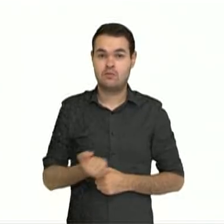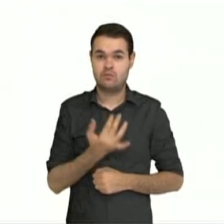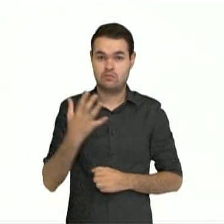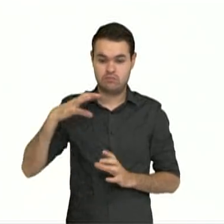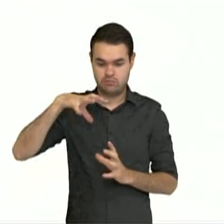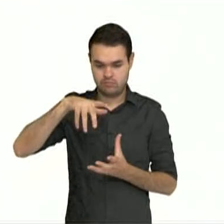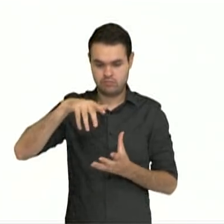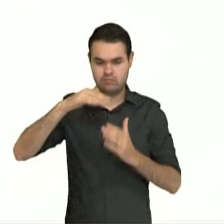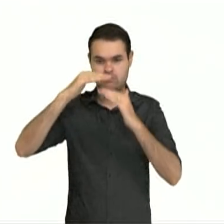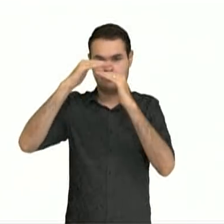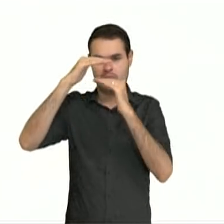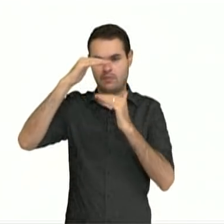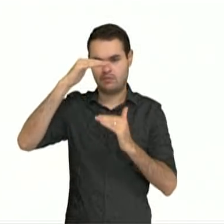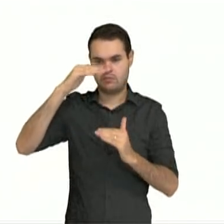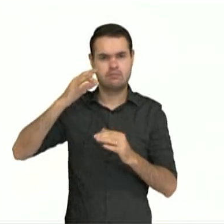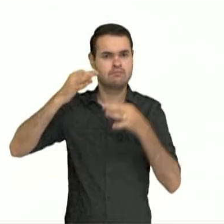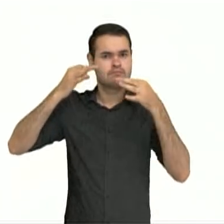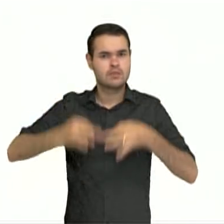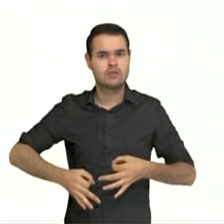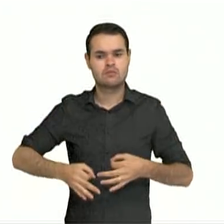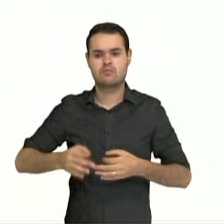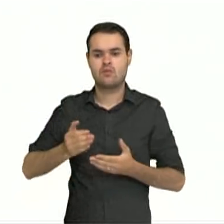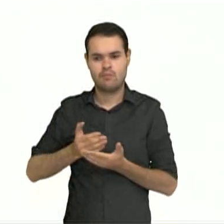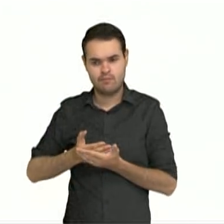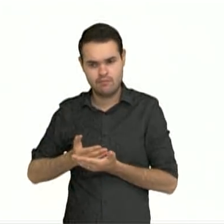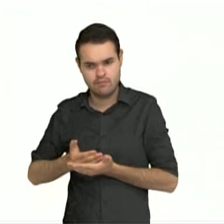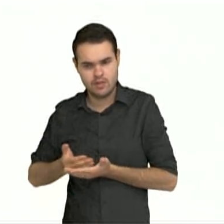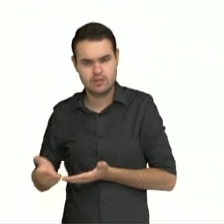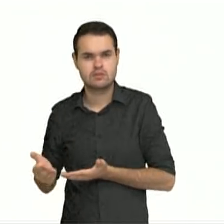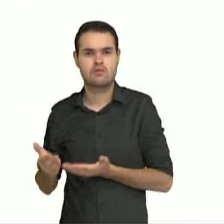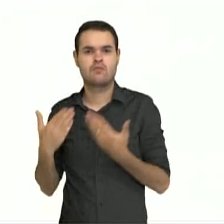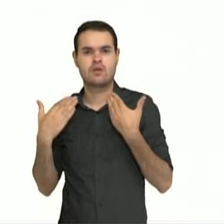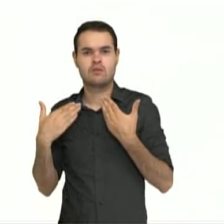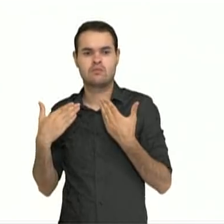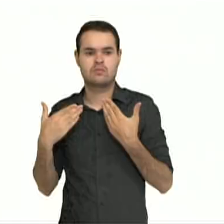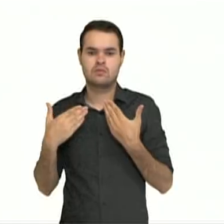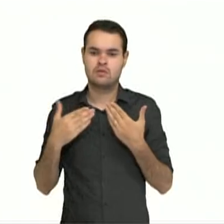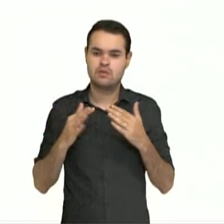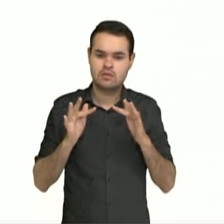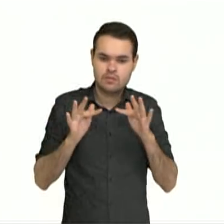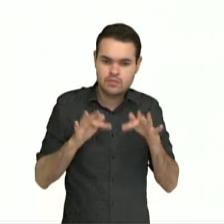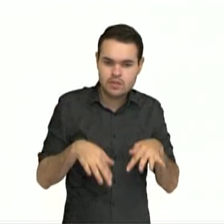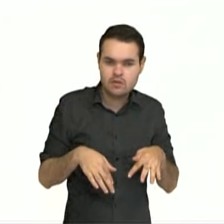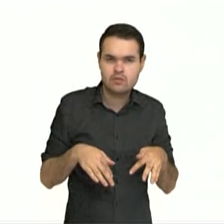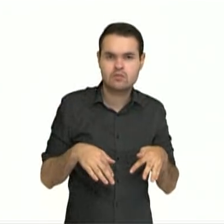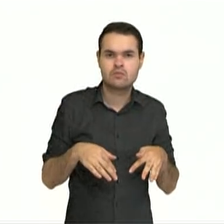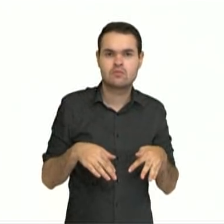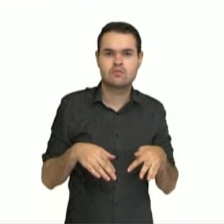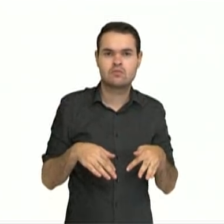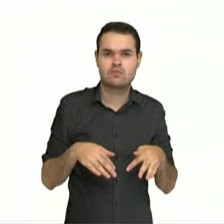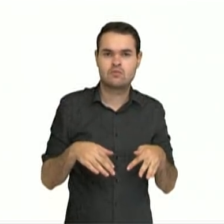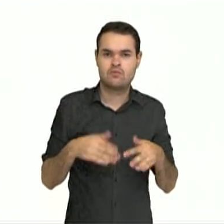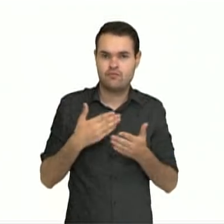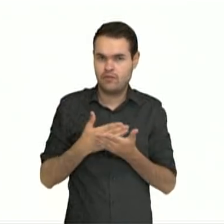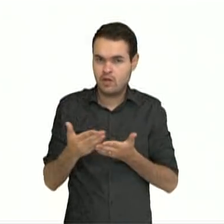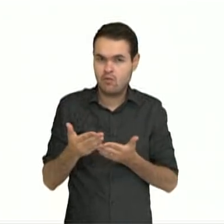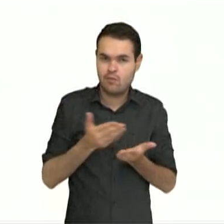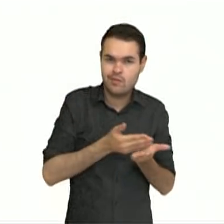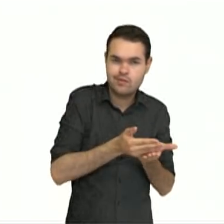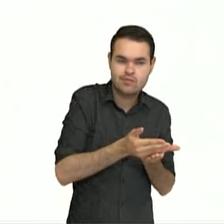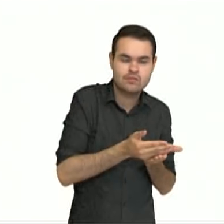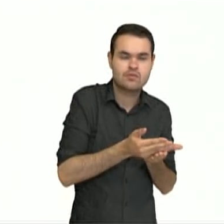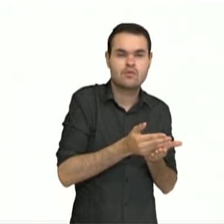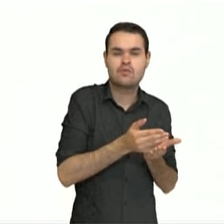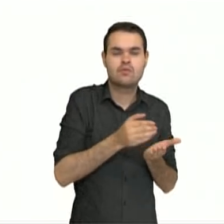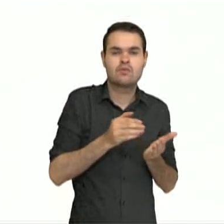Eu consigo saber quando termina o verão, está começando o outono, algumas características ali da